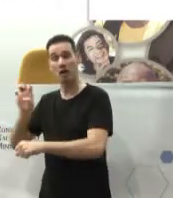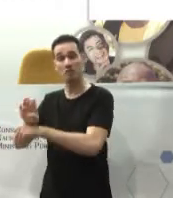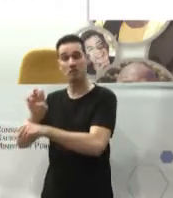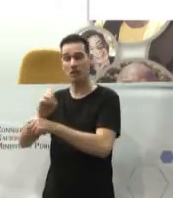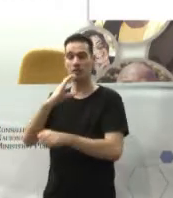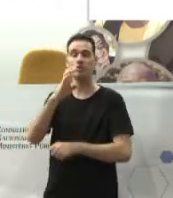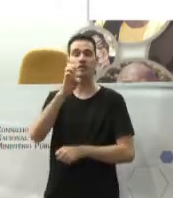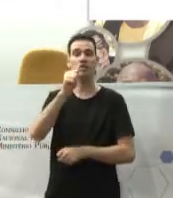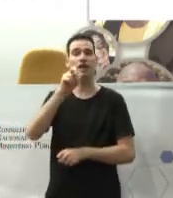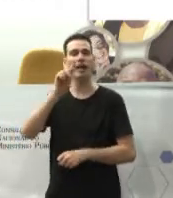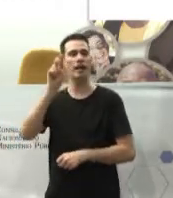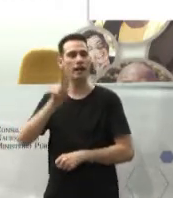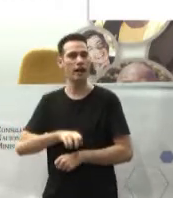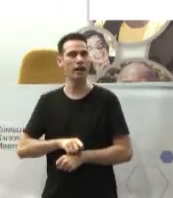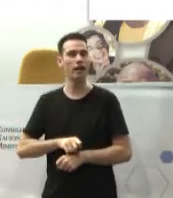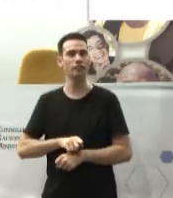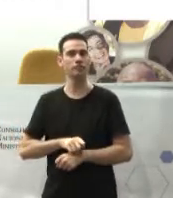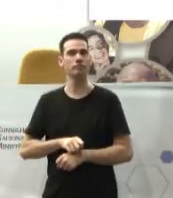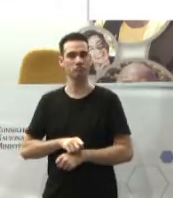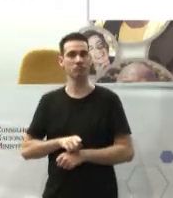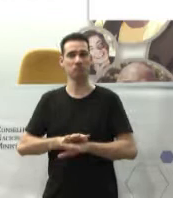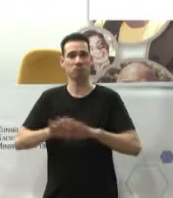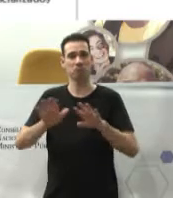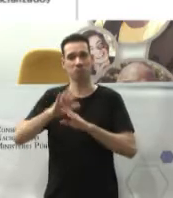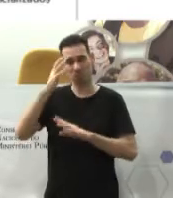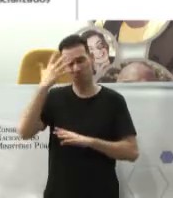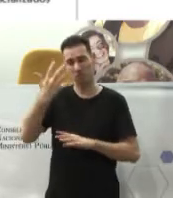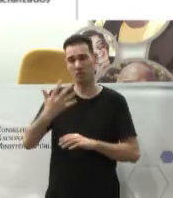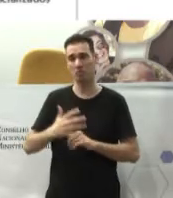administrativa. Tá?